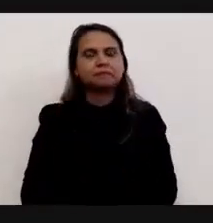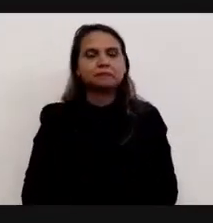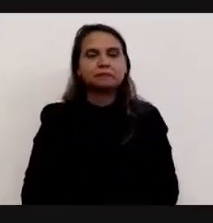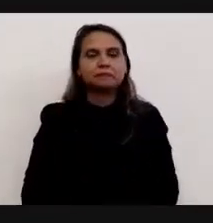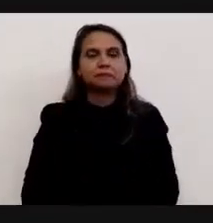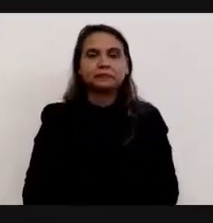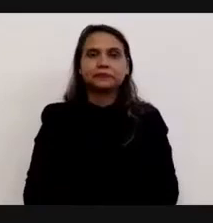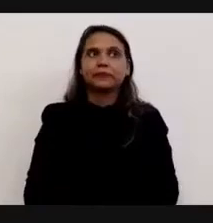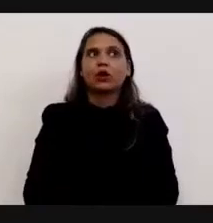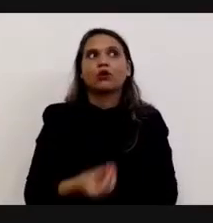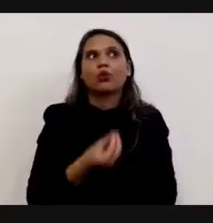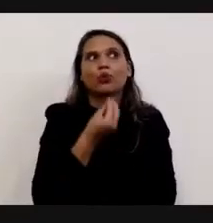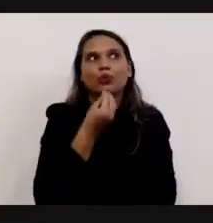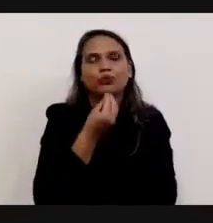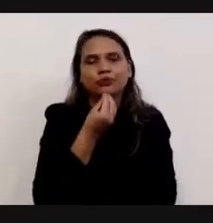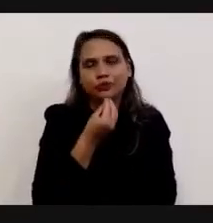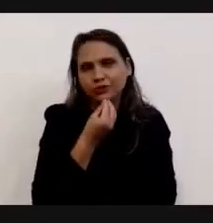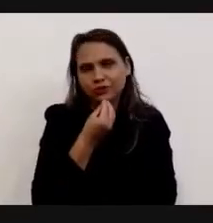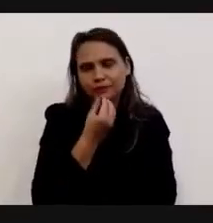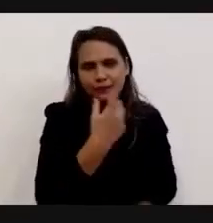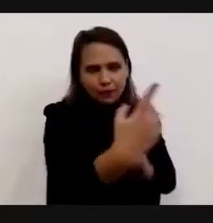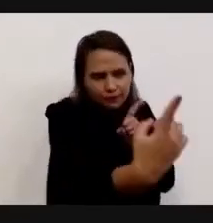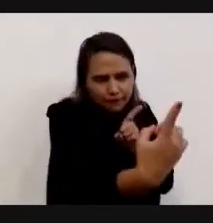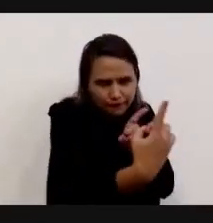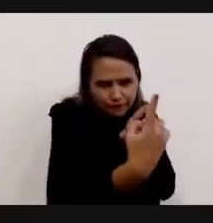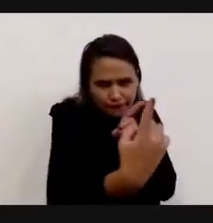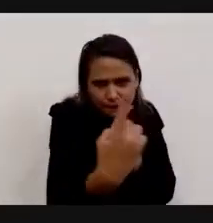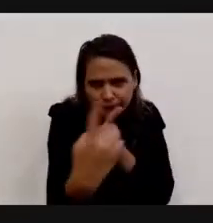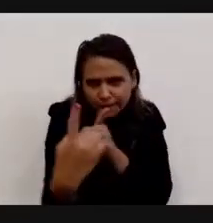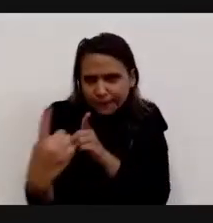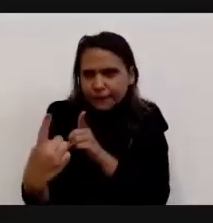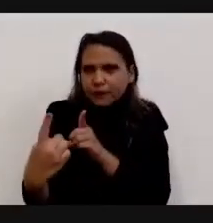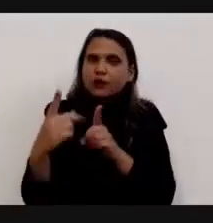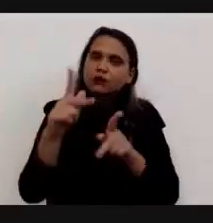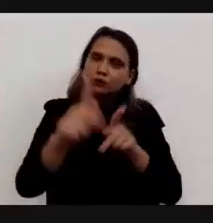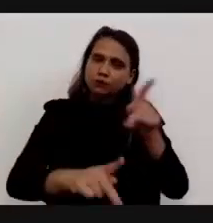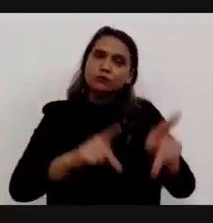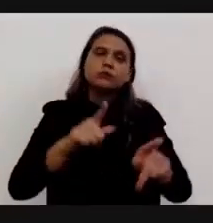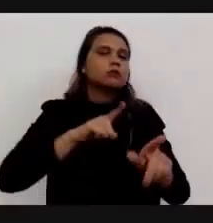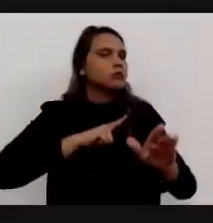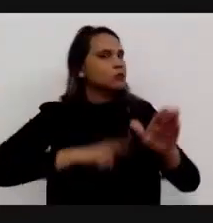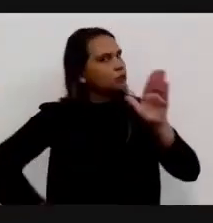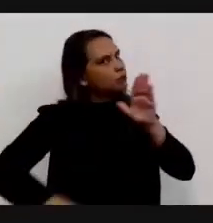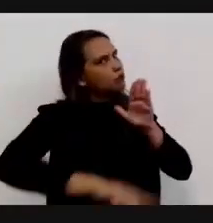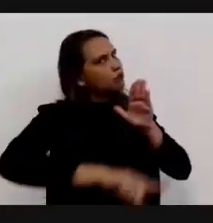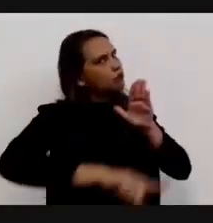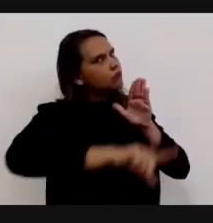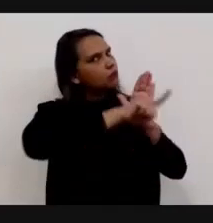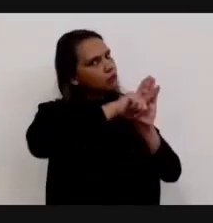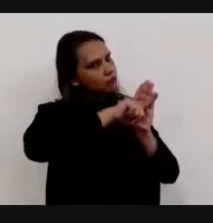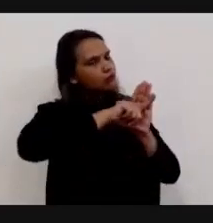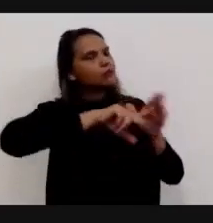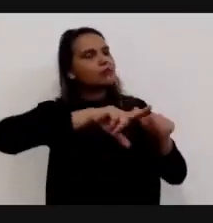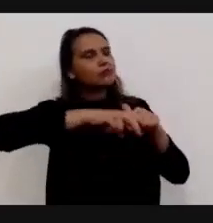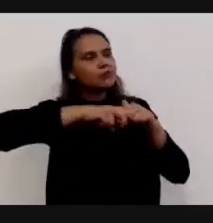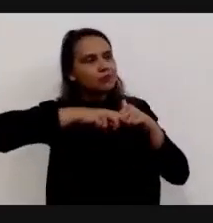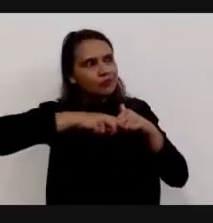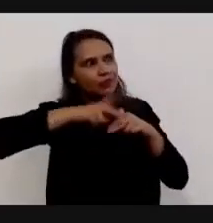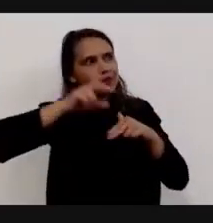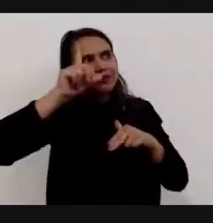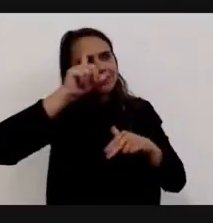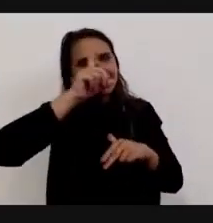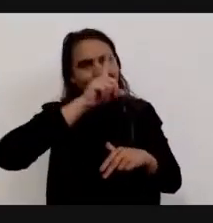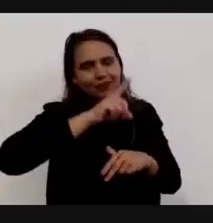E, então, obviamente, a aproximação desses povos, tem toda uma lei que regula isso, e sempre é dramático por causa da